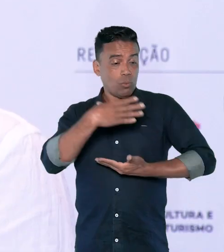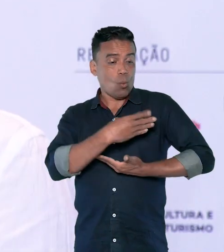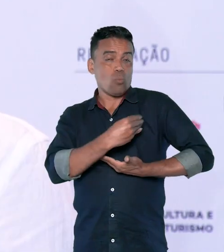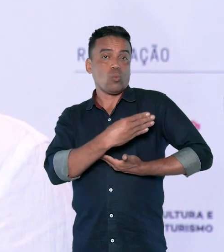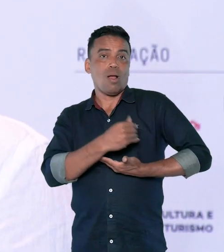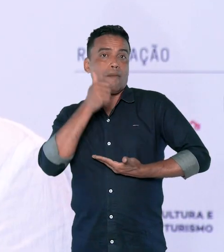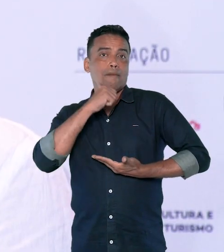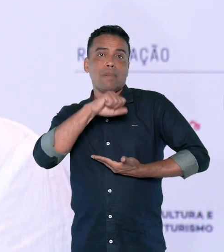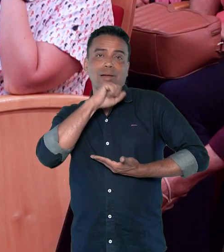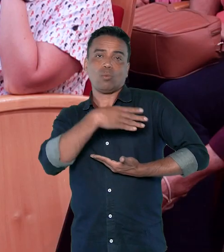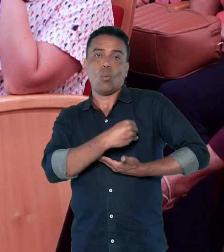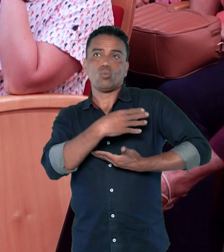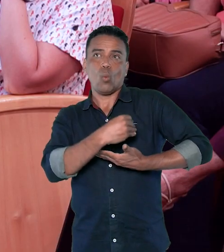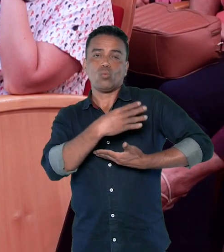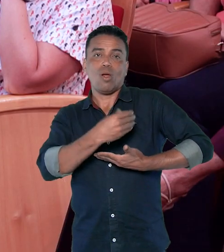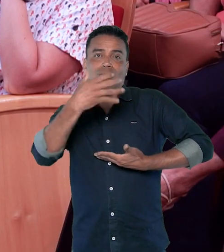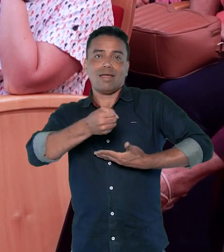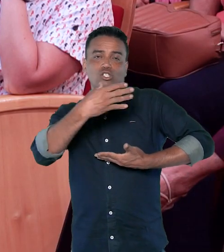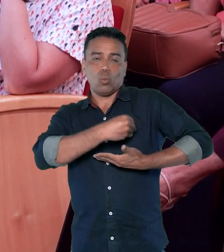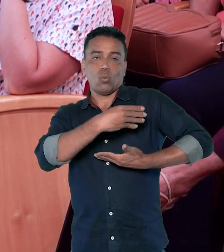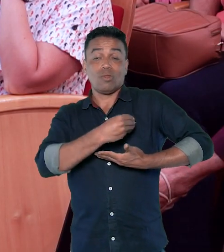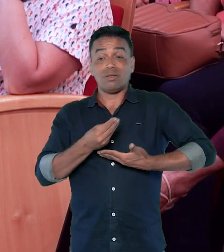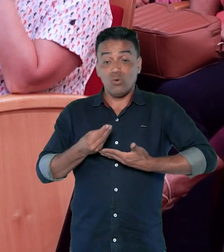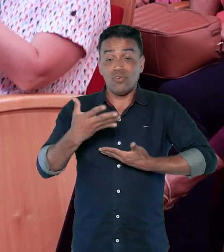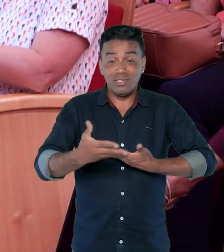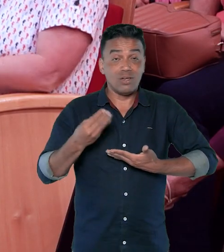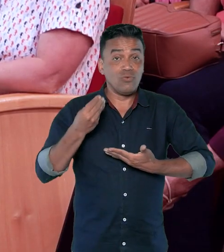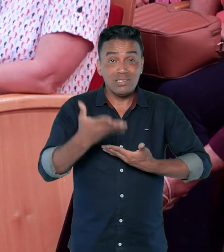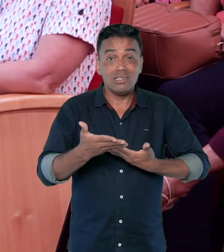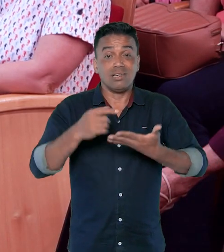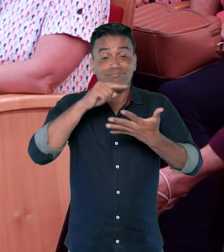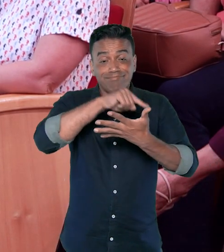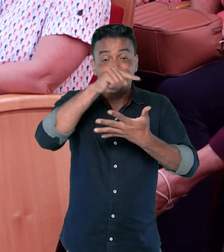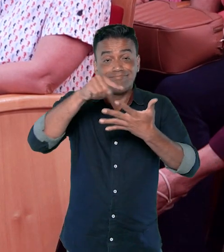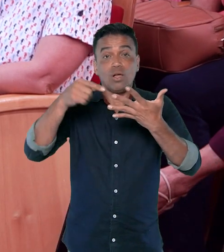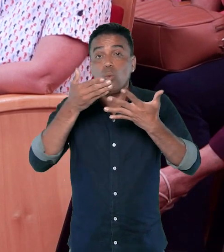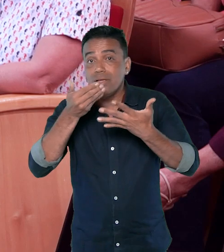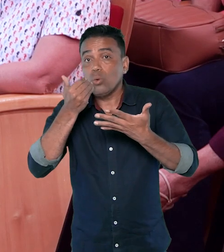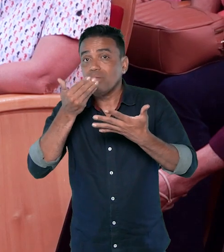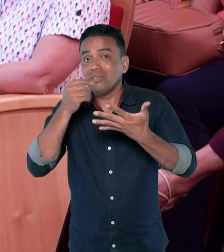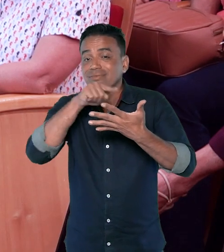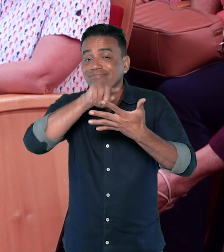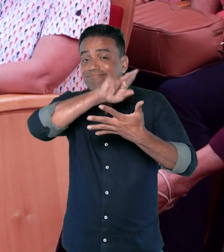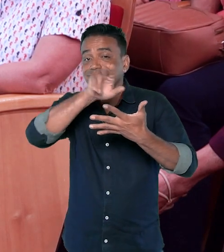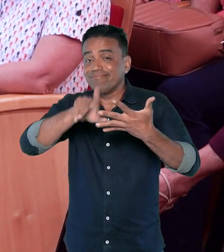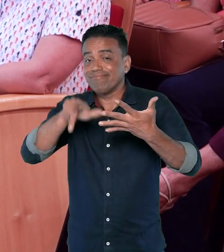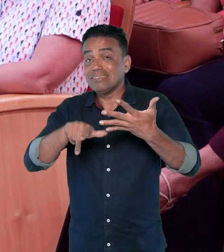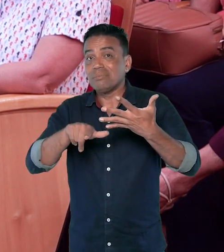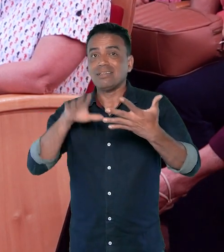né? Mas não, assim, oferecia de tudo. E por quê? Porque isso está